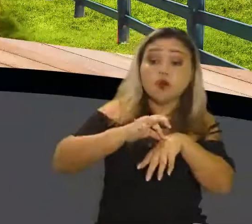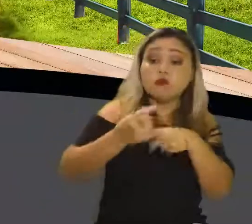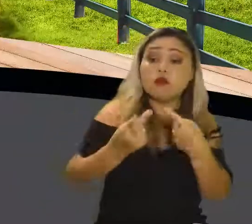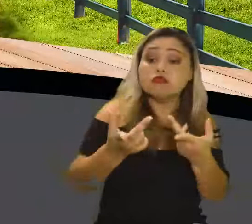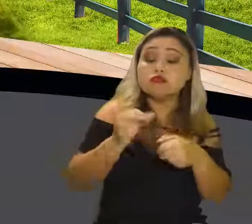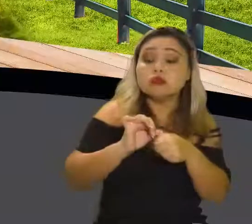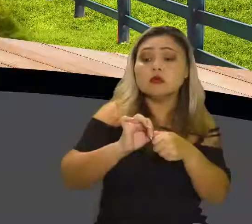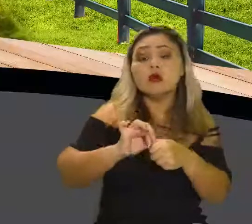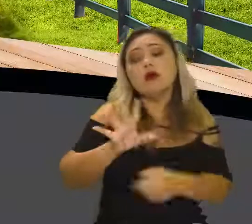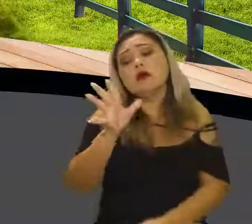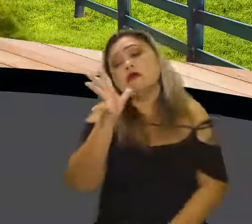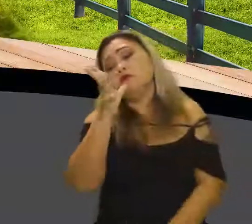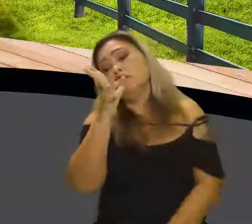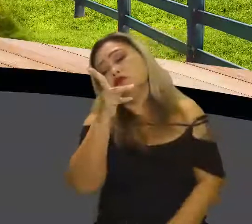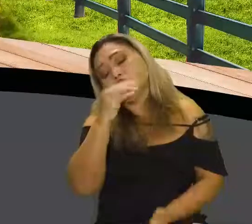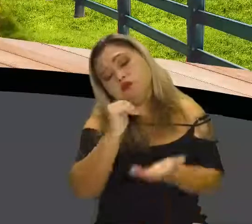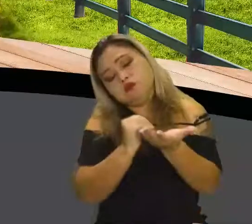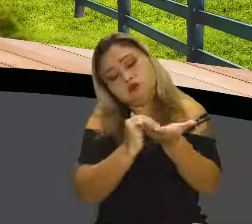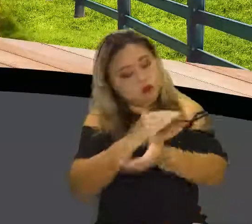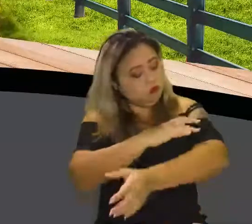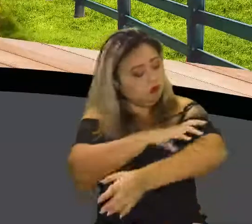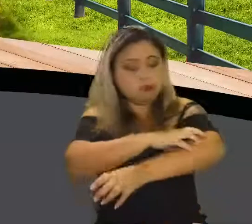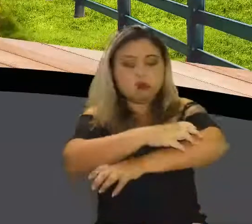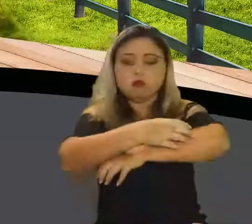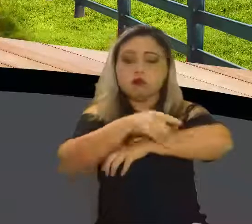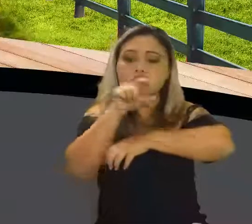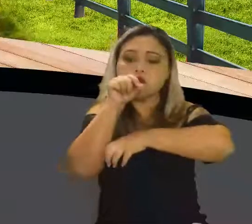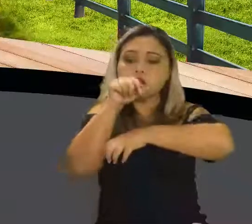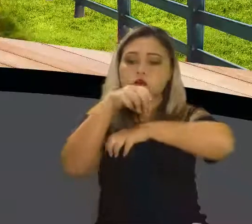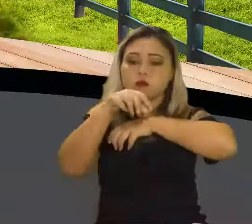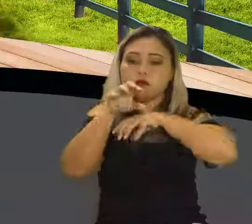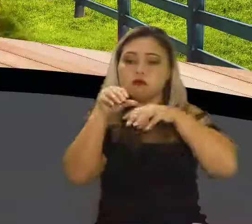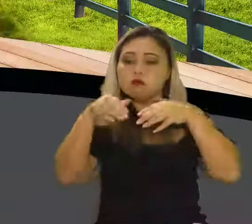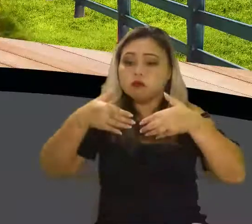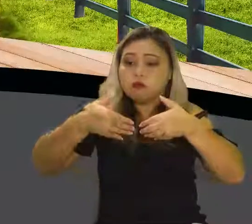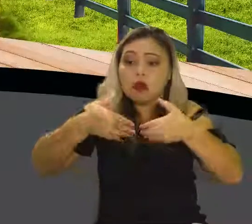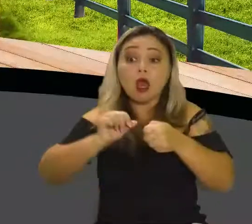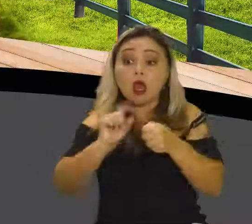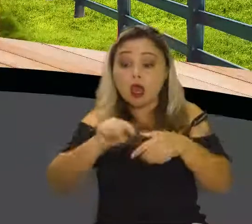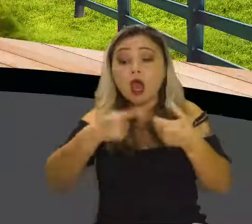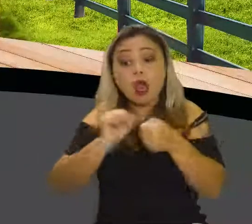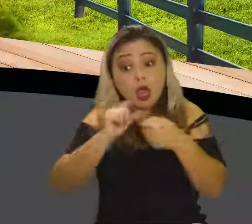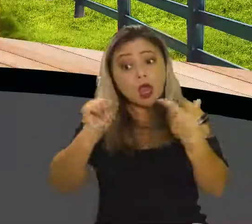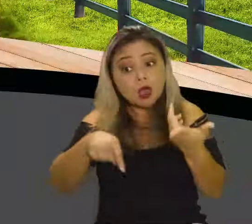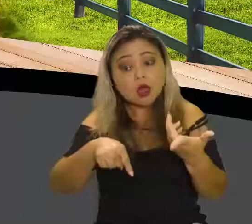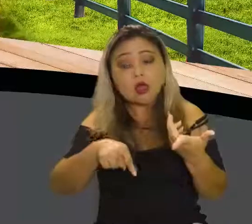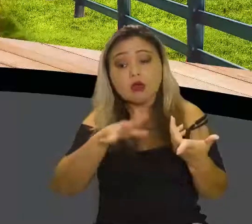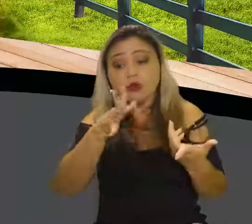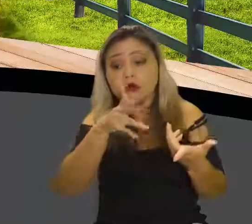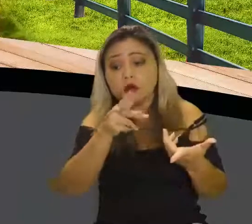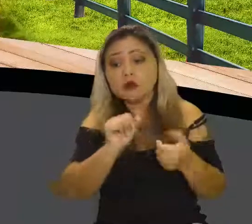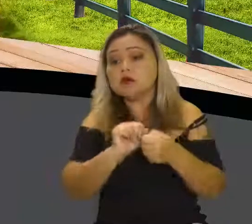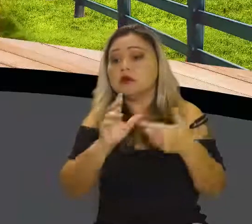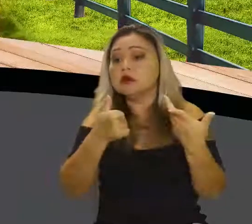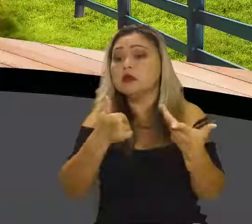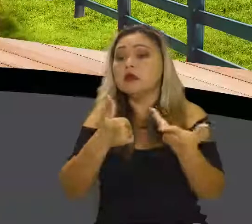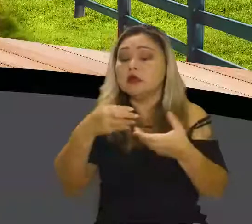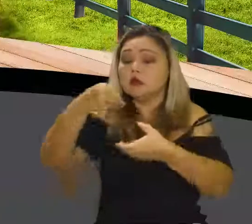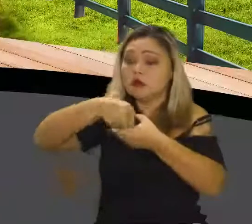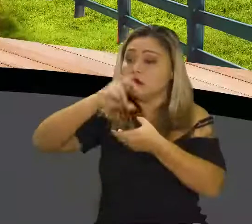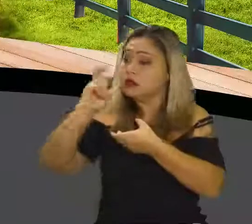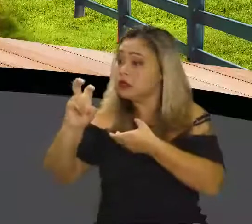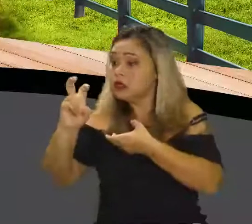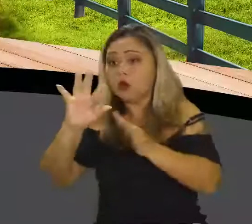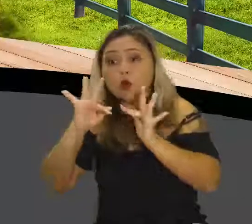vai demorar muito para desenvolver massa corpórea. Então, dentro é o mínimo 5 famílias. E